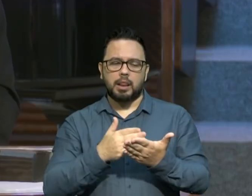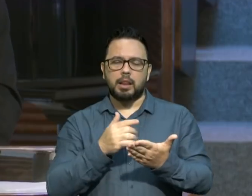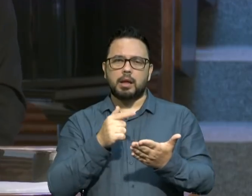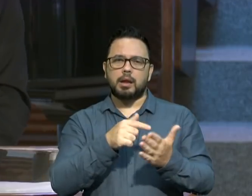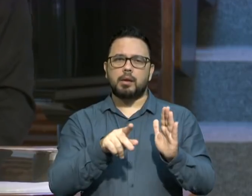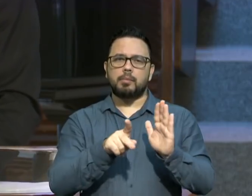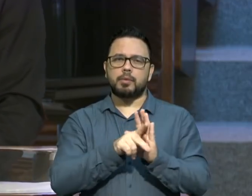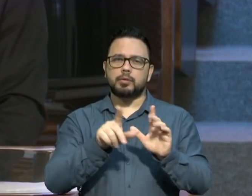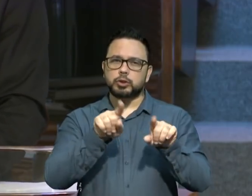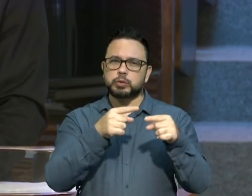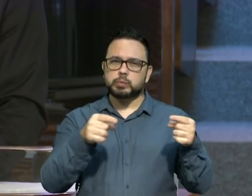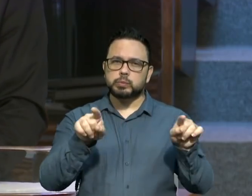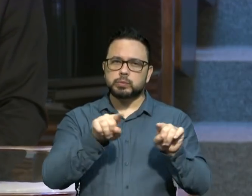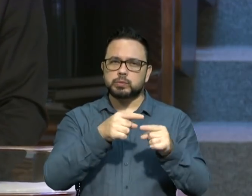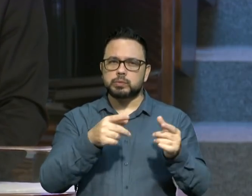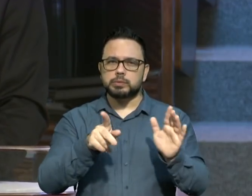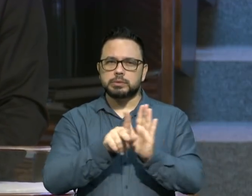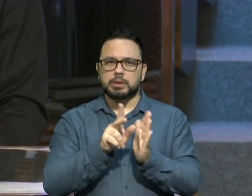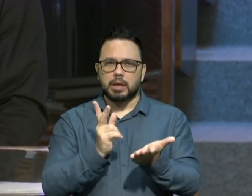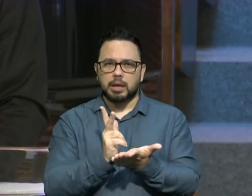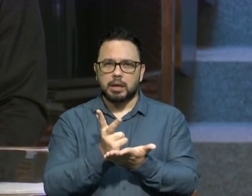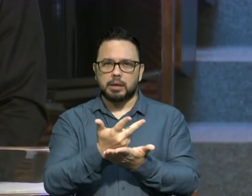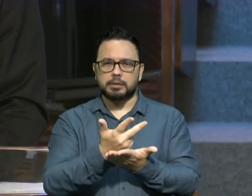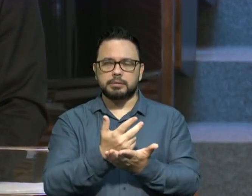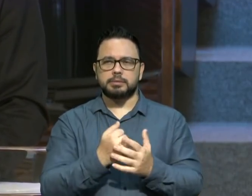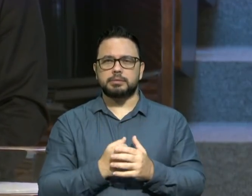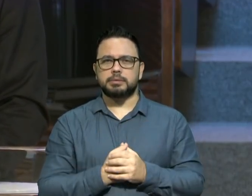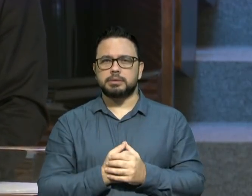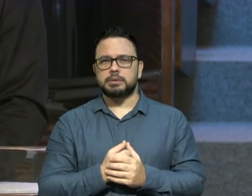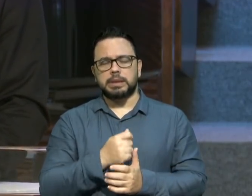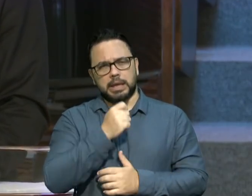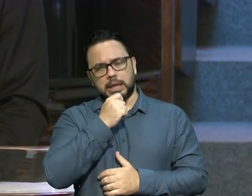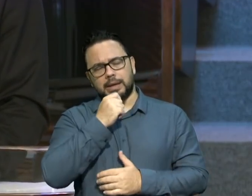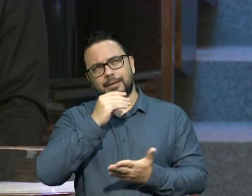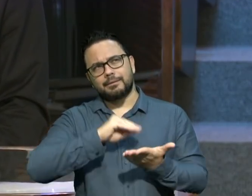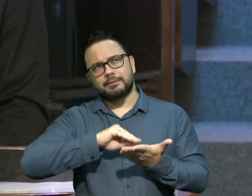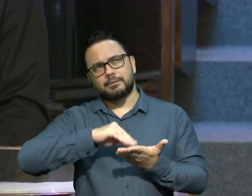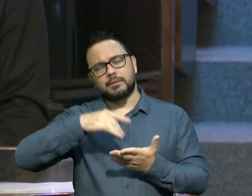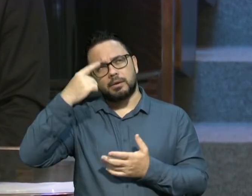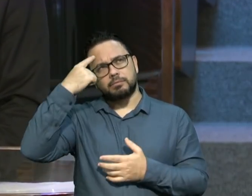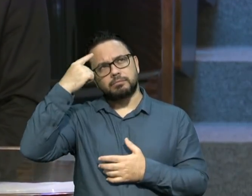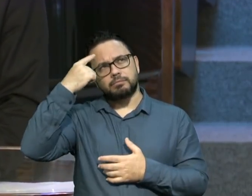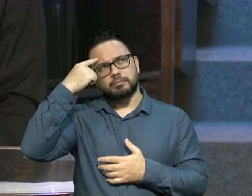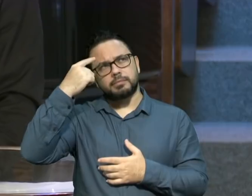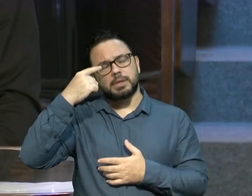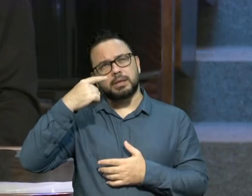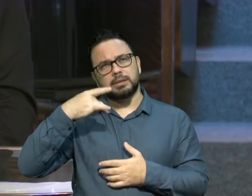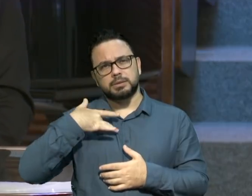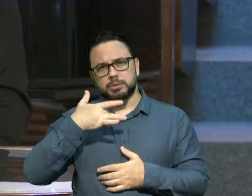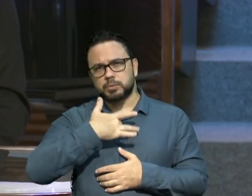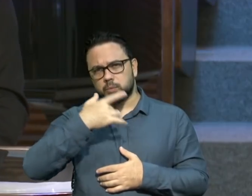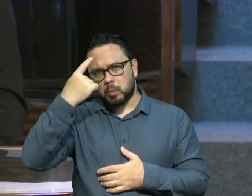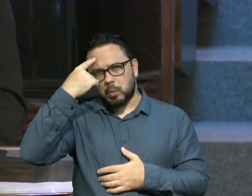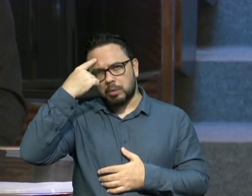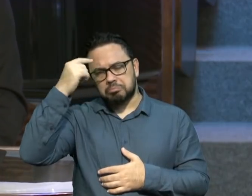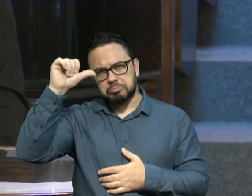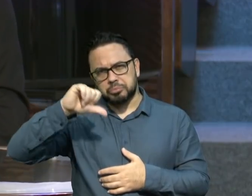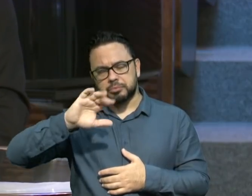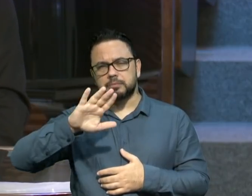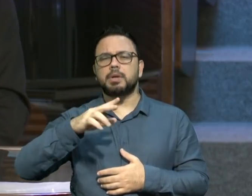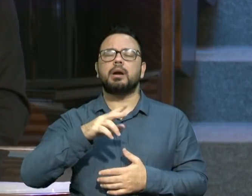e enquanto ela pode ela cantava Mesmo não tendo Total saúde mental